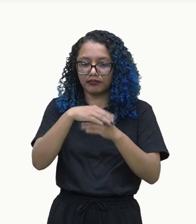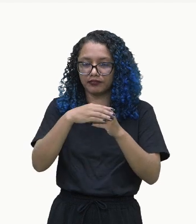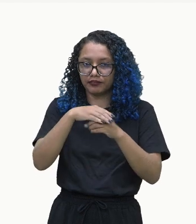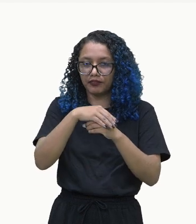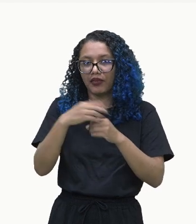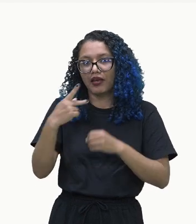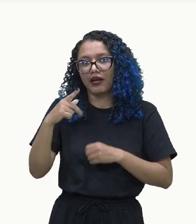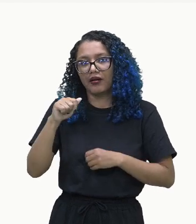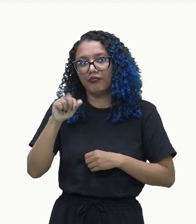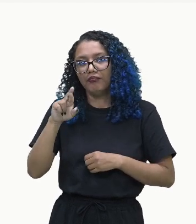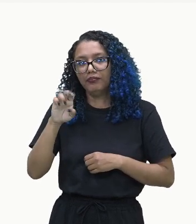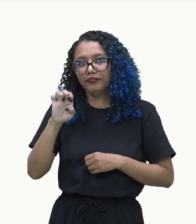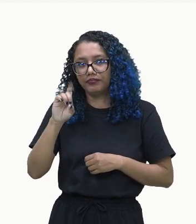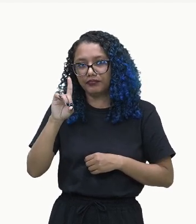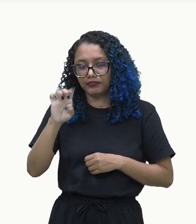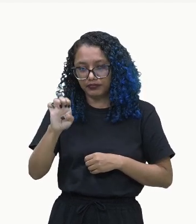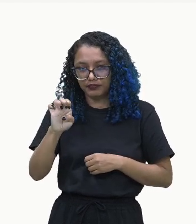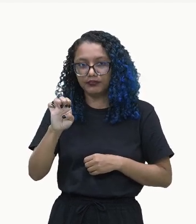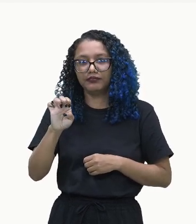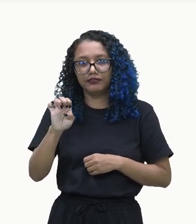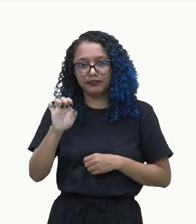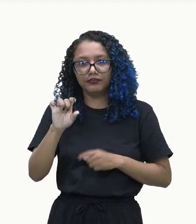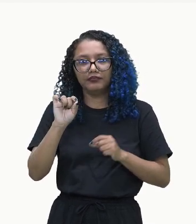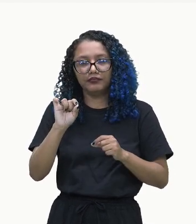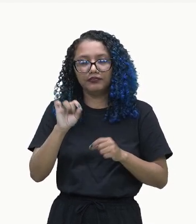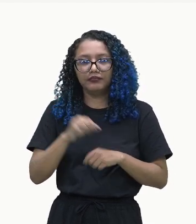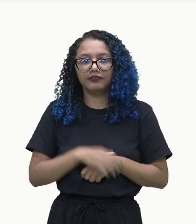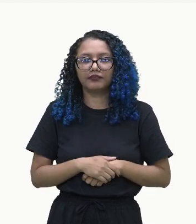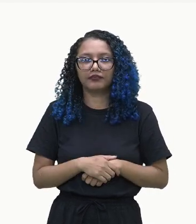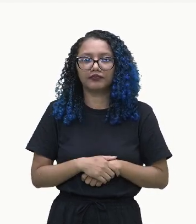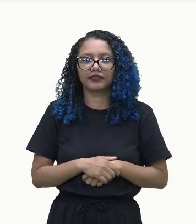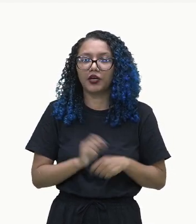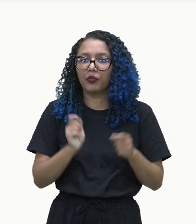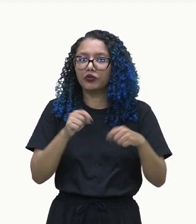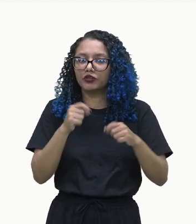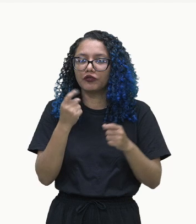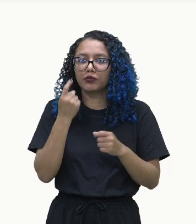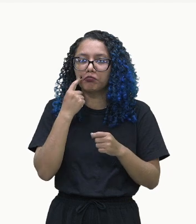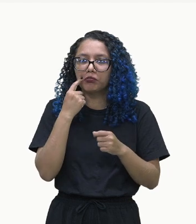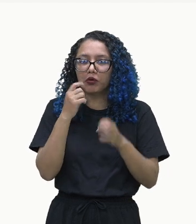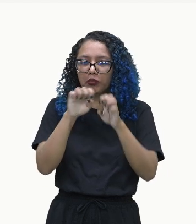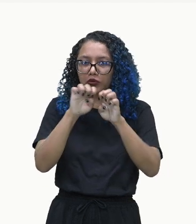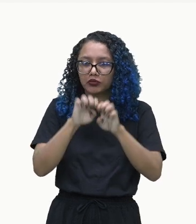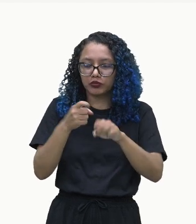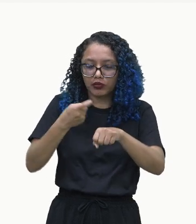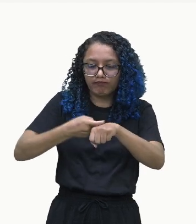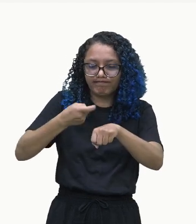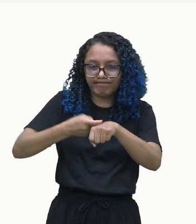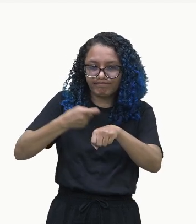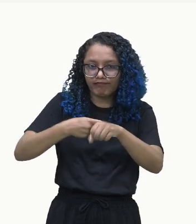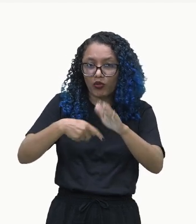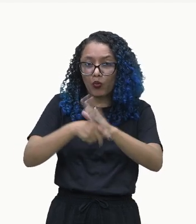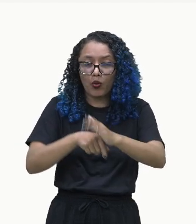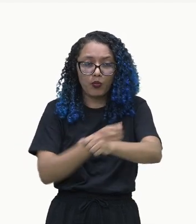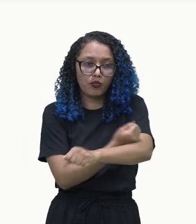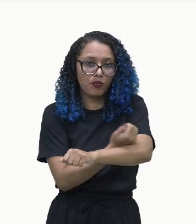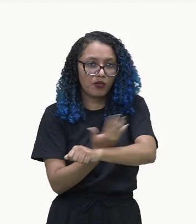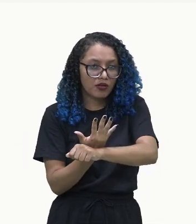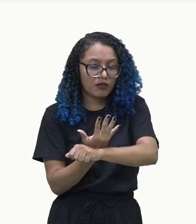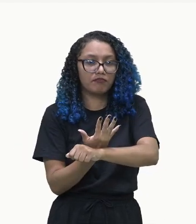A parede celular é que dá aquela estrutura rígida que as plantas possuem.